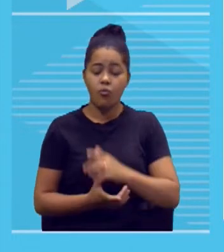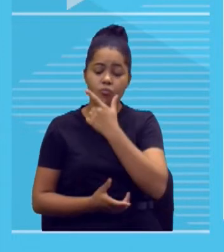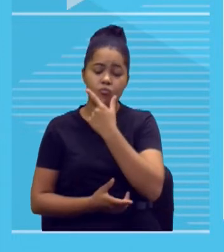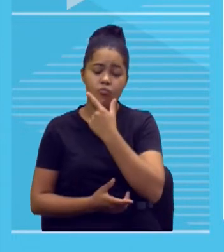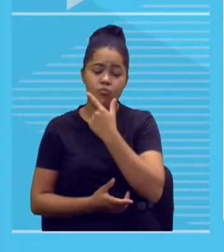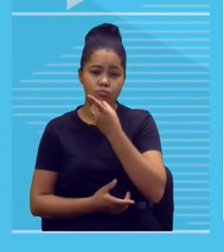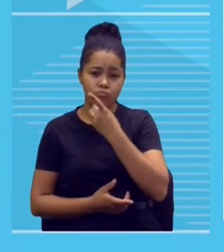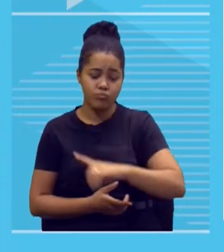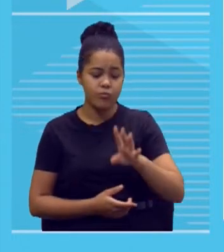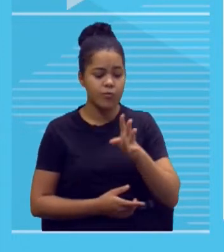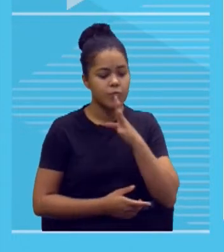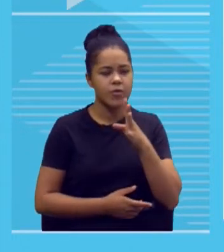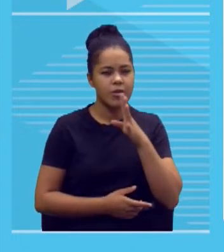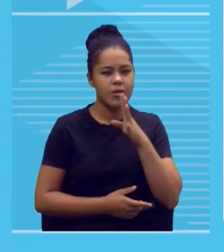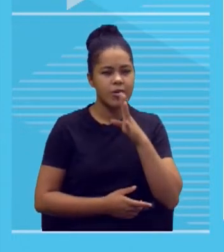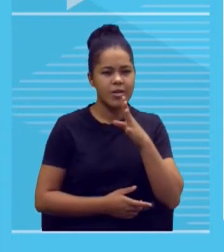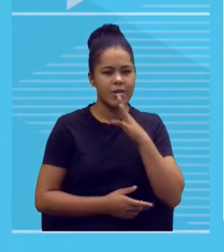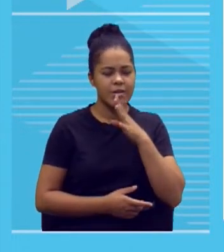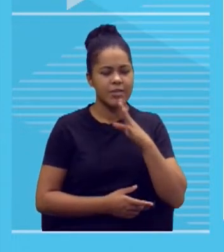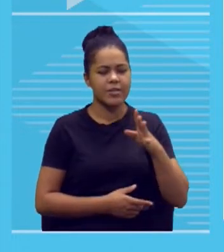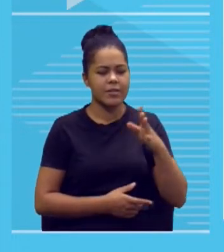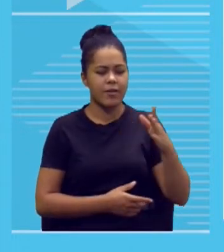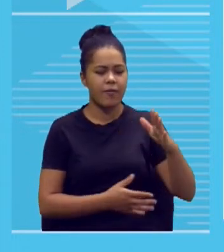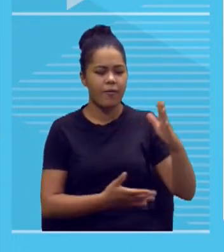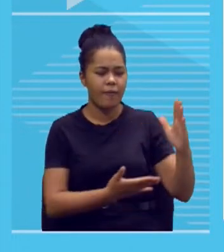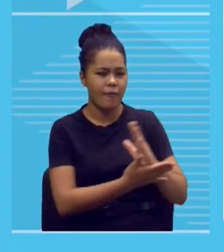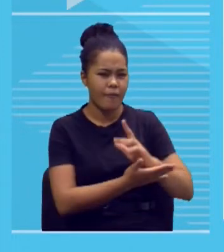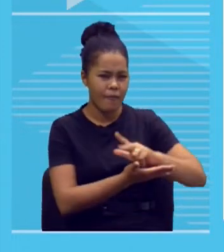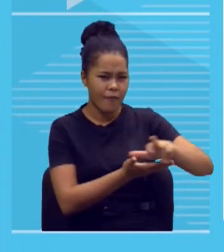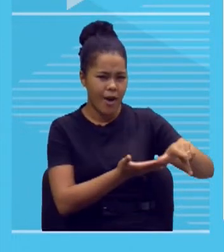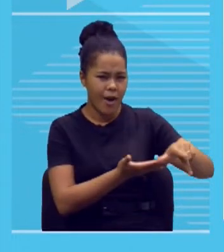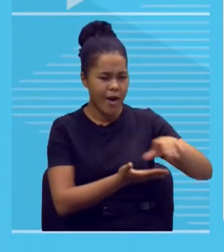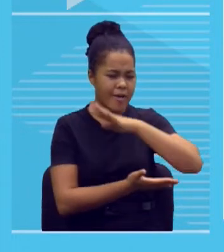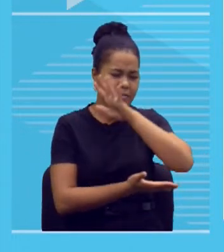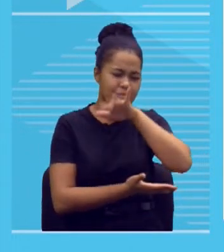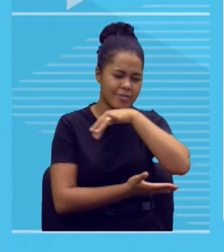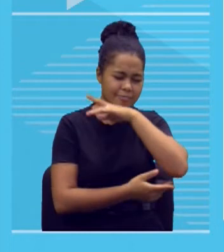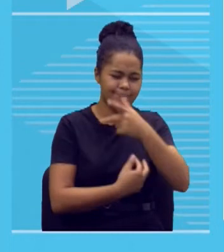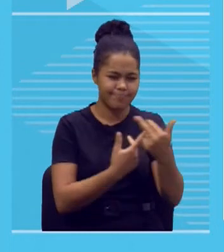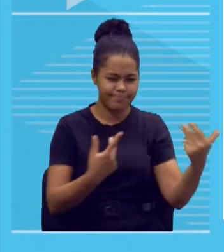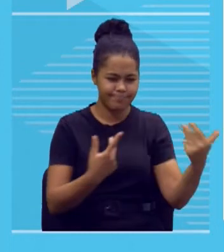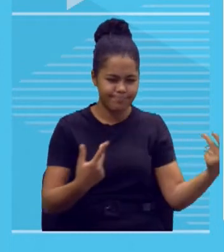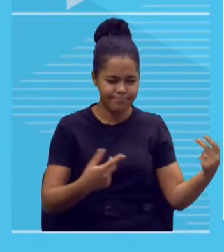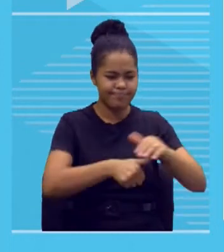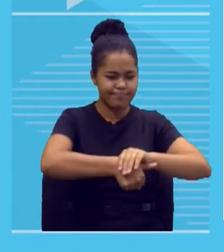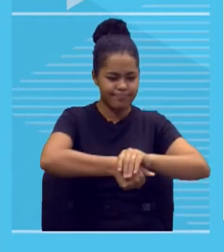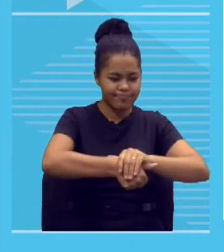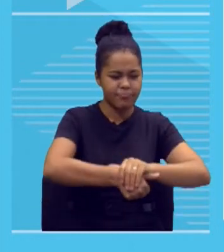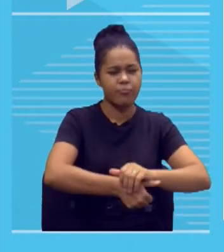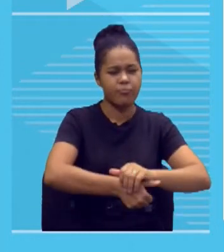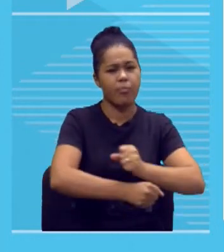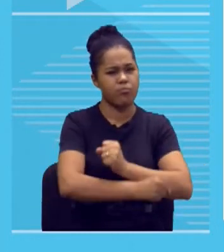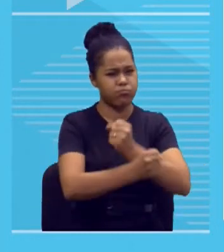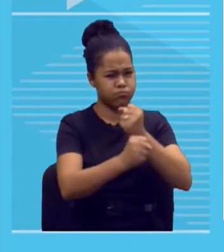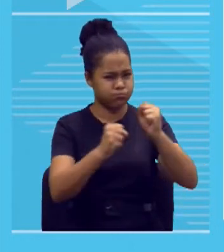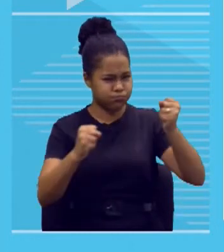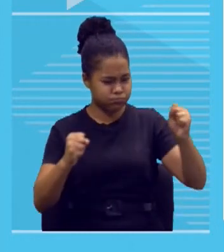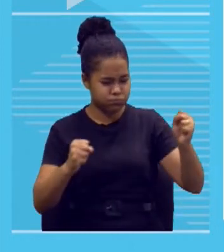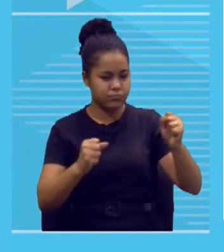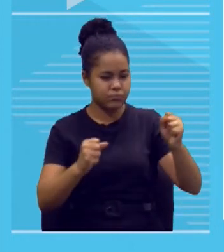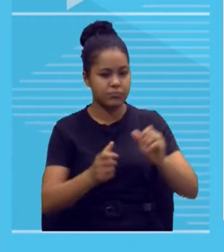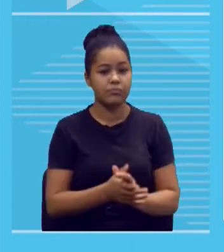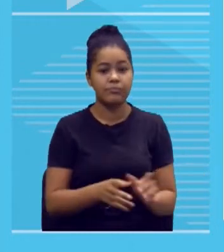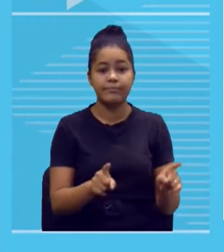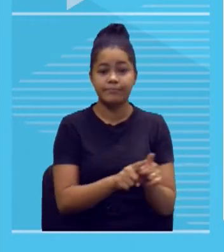passou iguanas Marinhas gigantes tartarugas marinhas gigantes e um Tipo